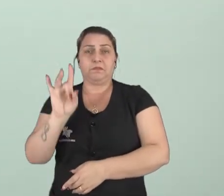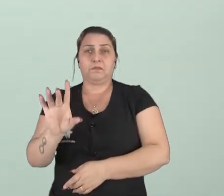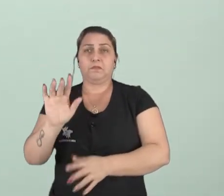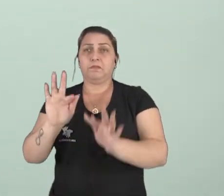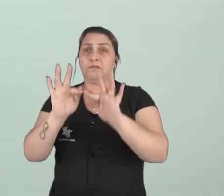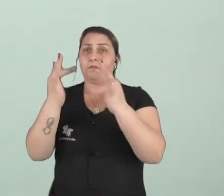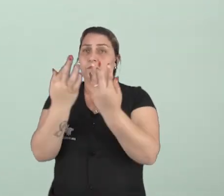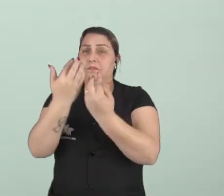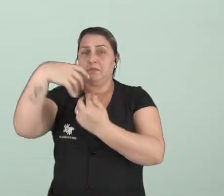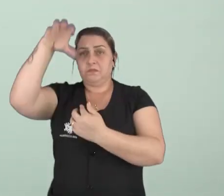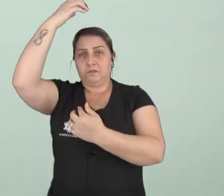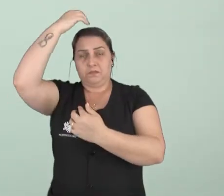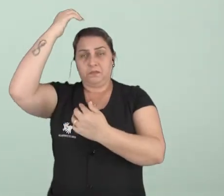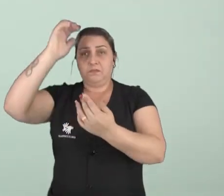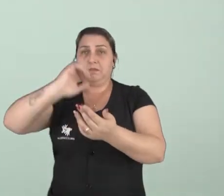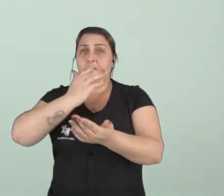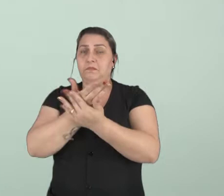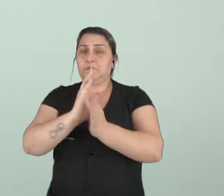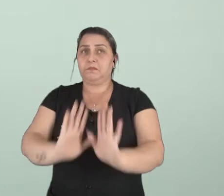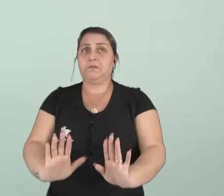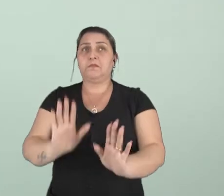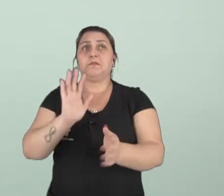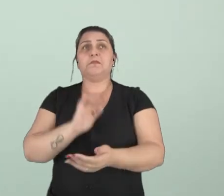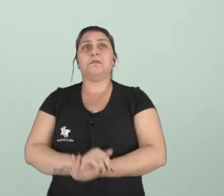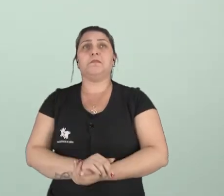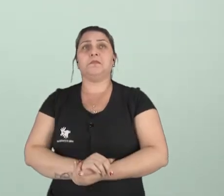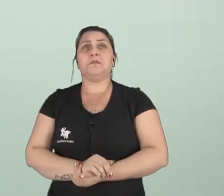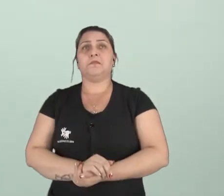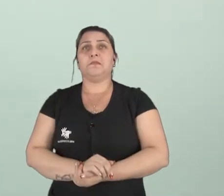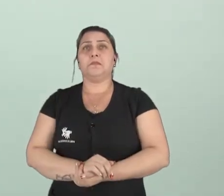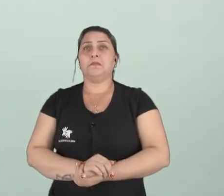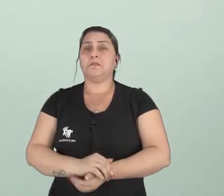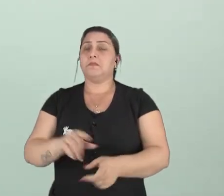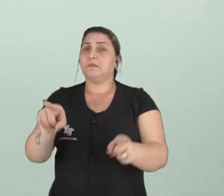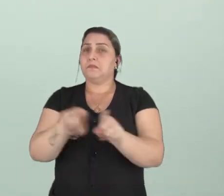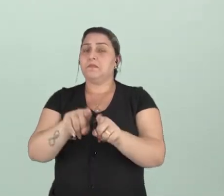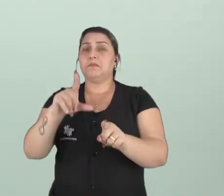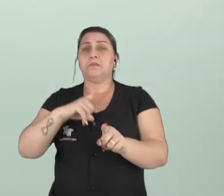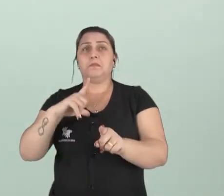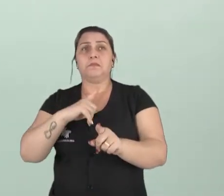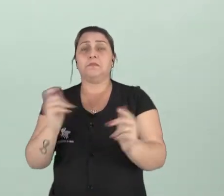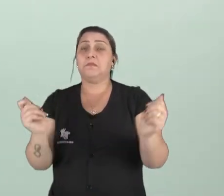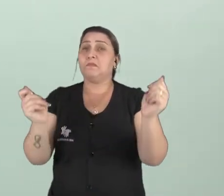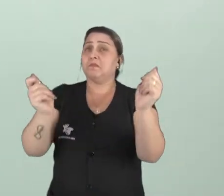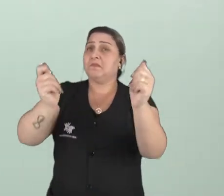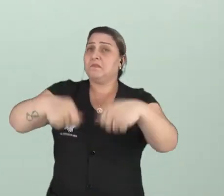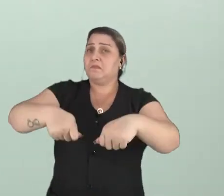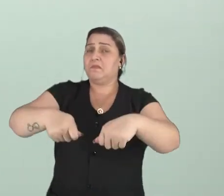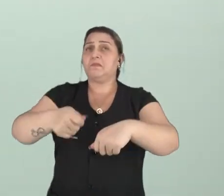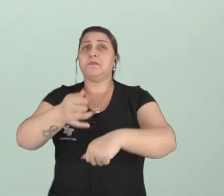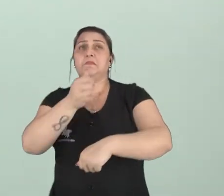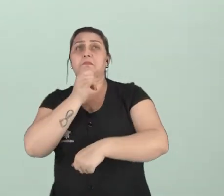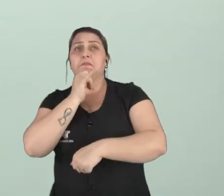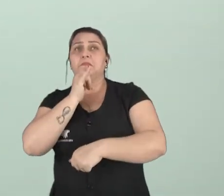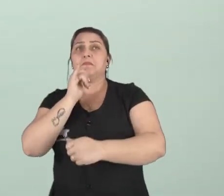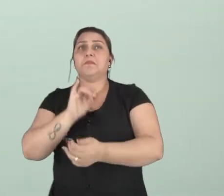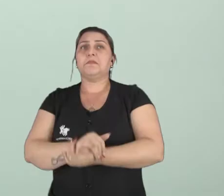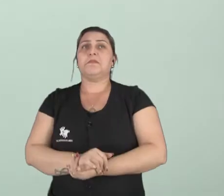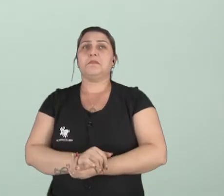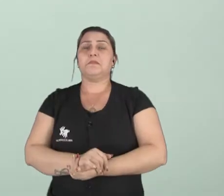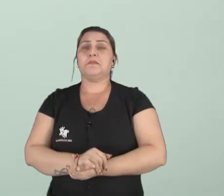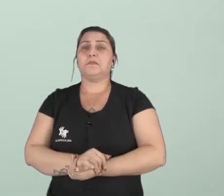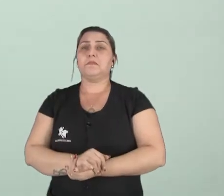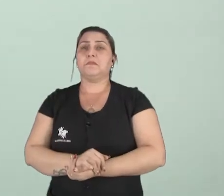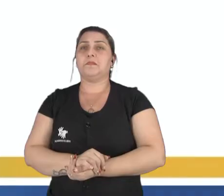a família real, né? Essa monarquia. E aí também a gente vai ter uma questão, pessoal, que é assim, né, que se por